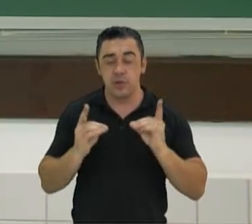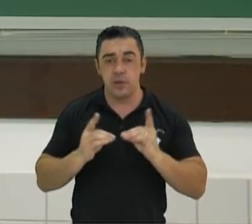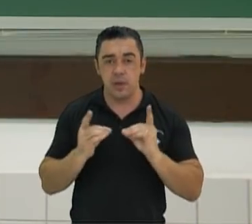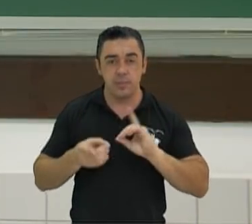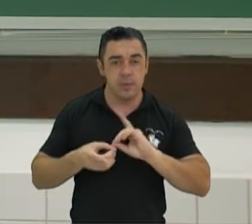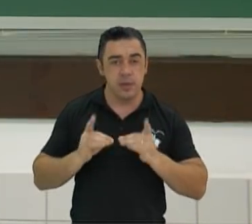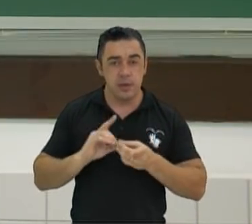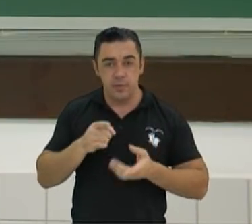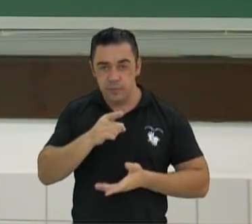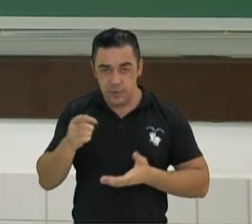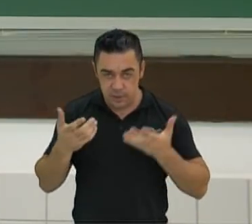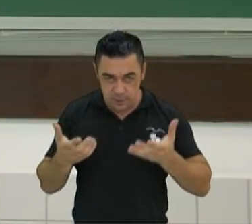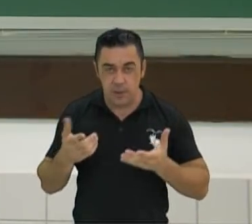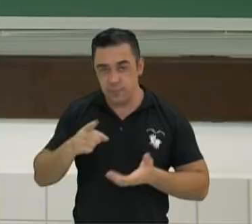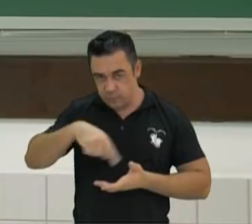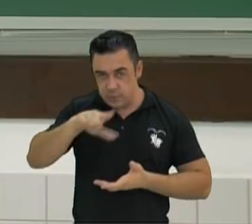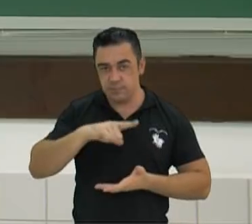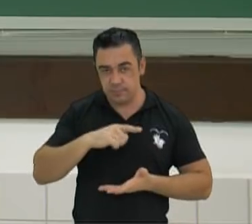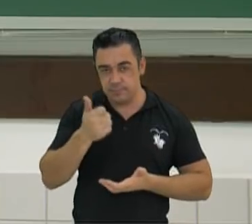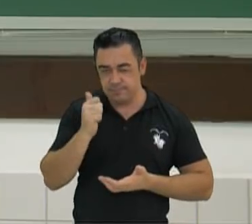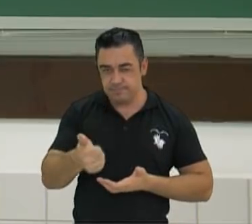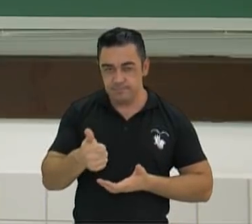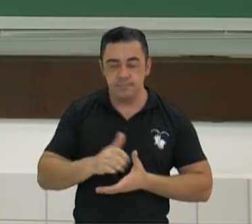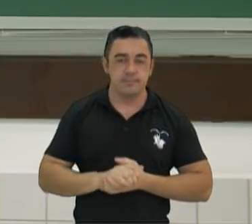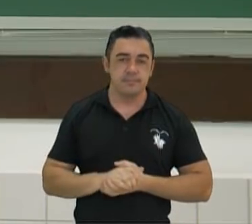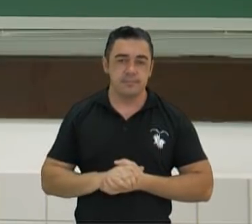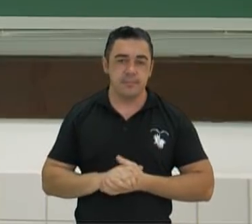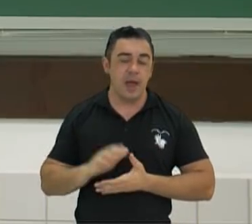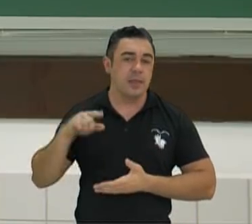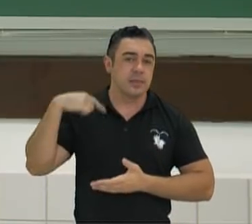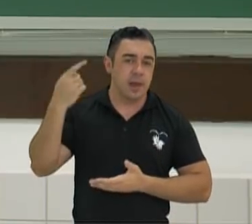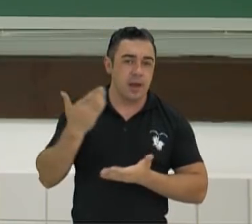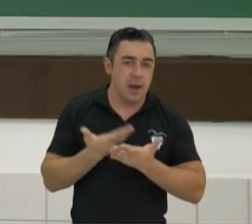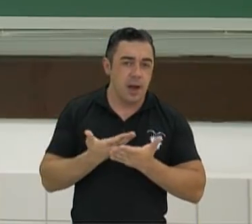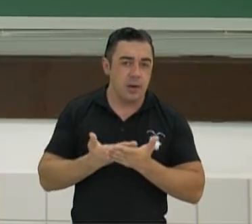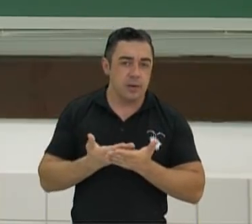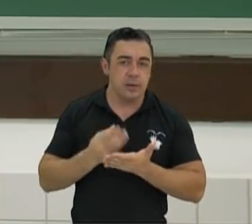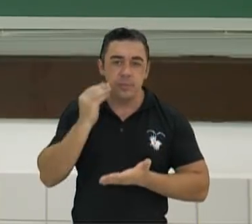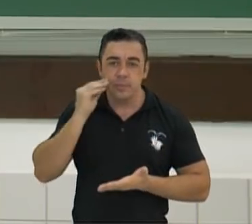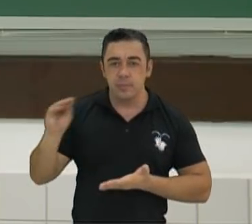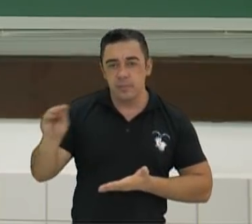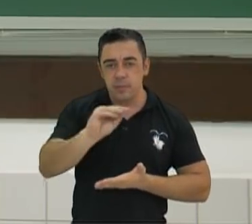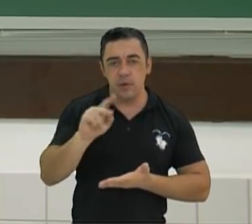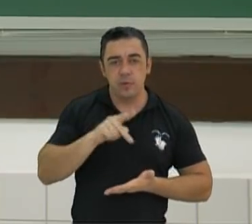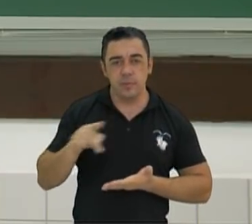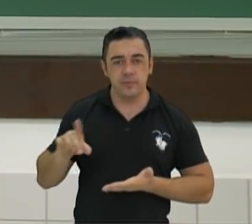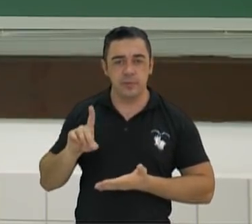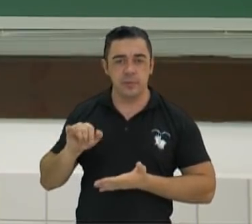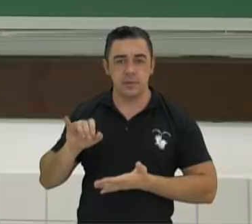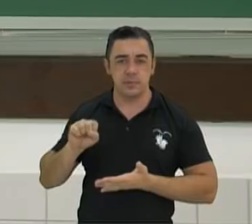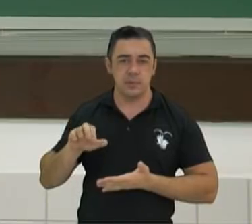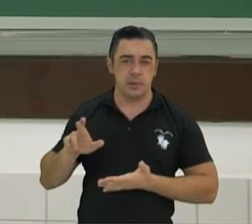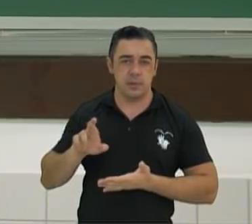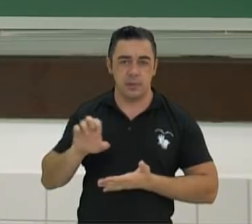o que vocês querem? É o que vocês vão ter. Então, até a próxima aula. Um beijo da Prof. Desirê.